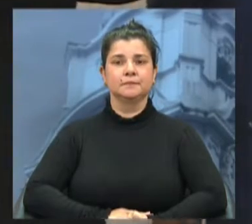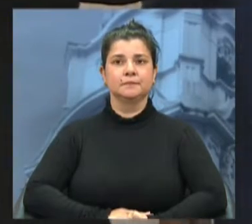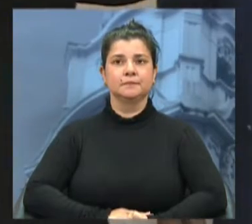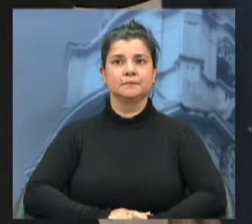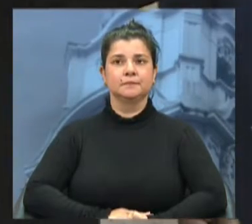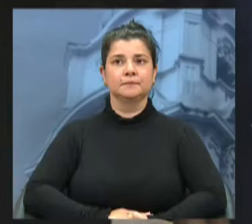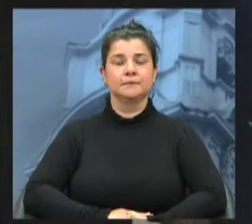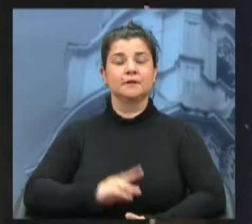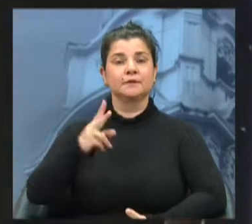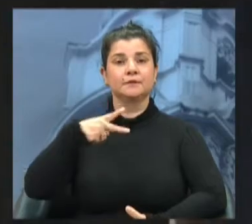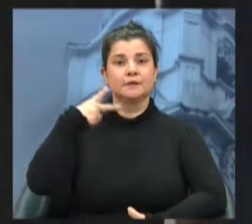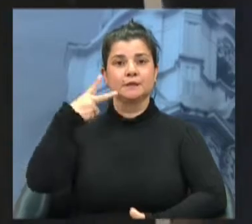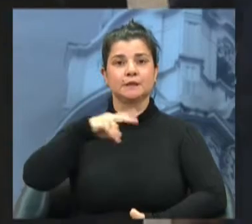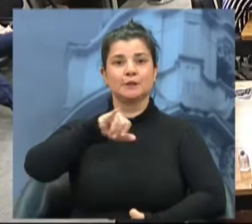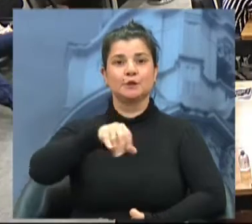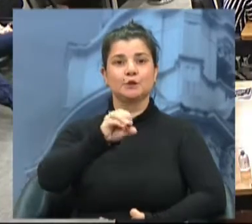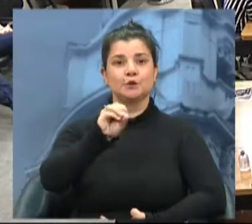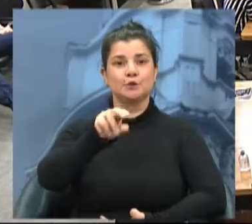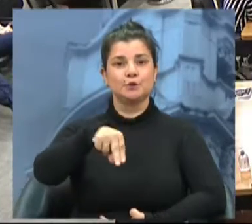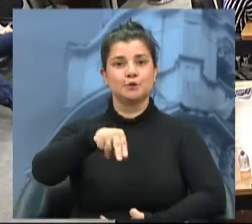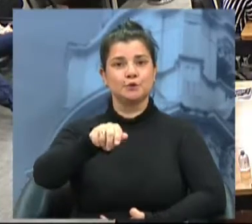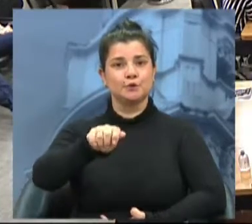Vereador Giovanni.